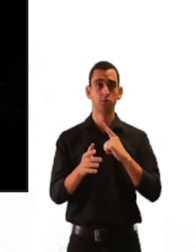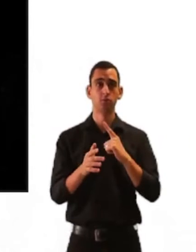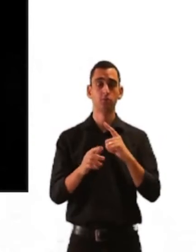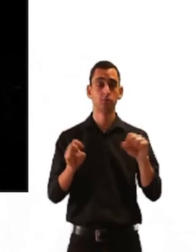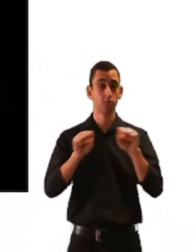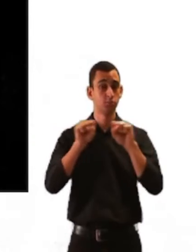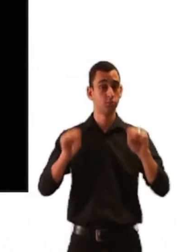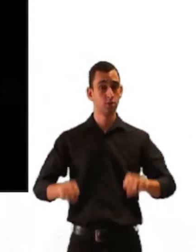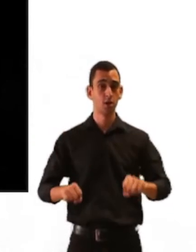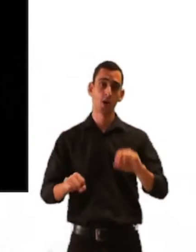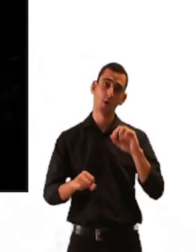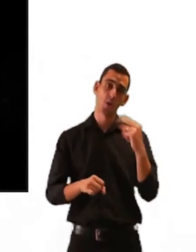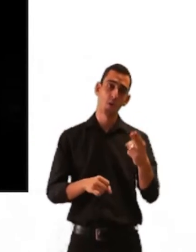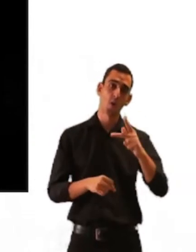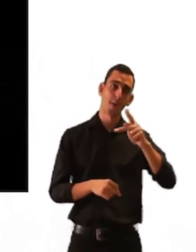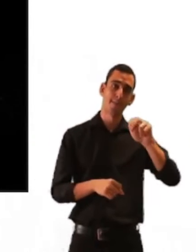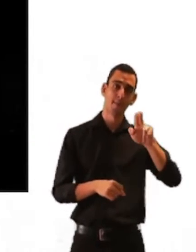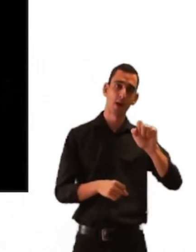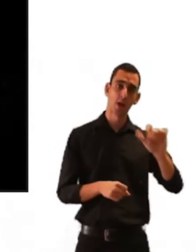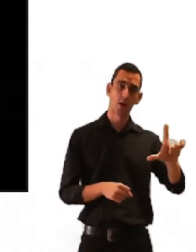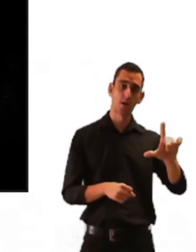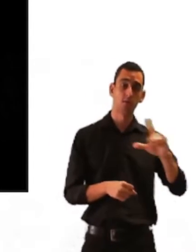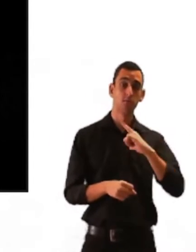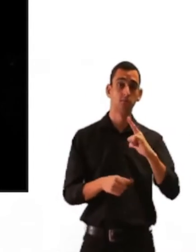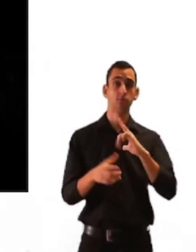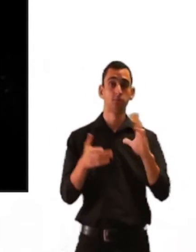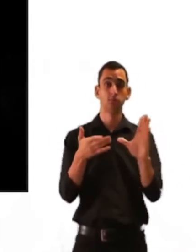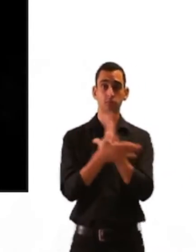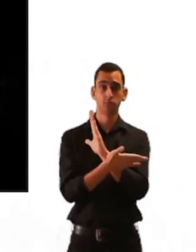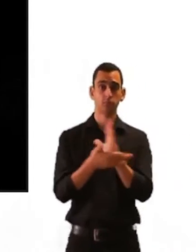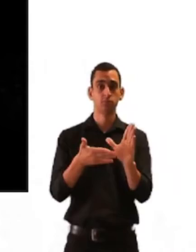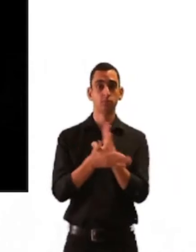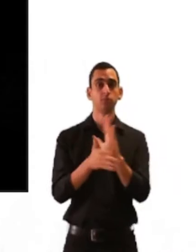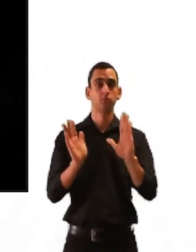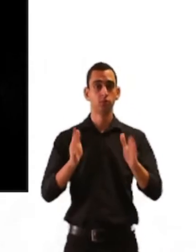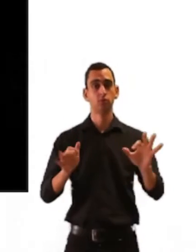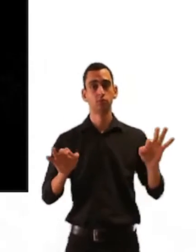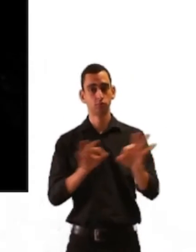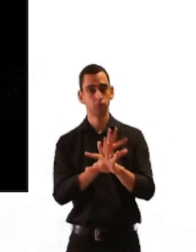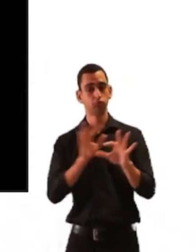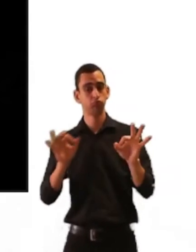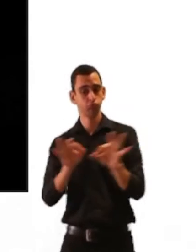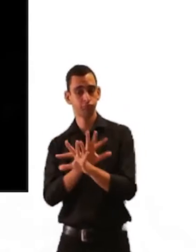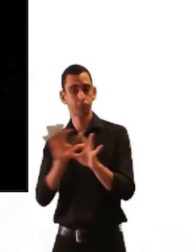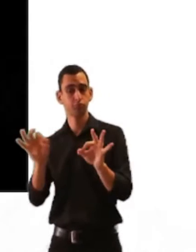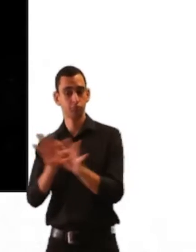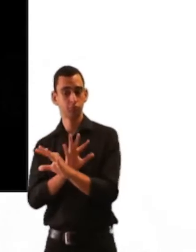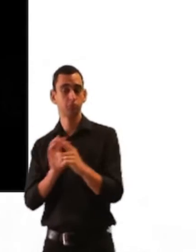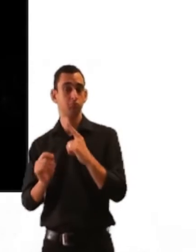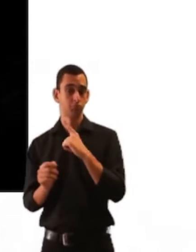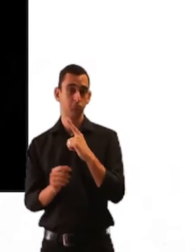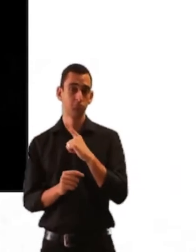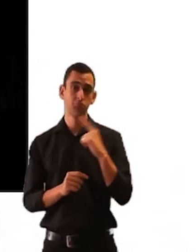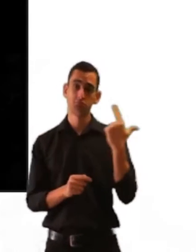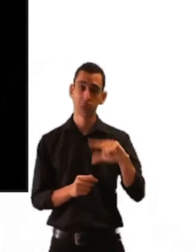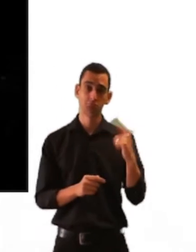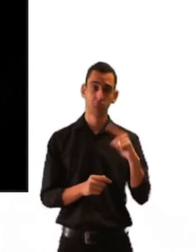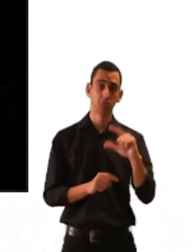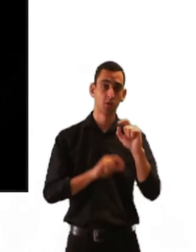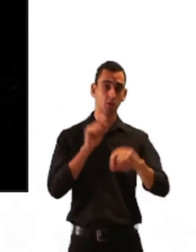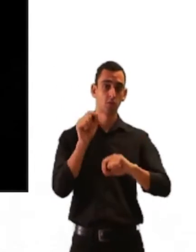próprio lá no direito penal tem aquela ideia dos atos preparatórios, né? Que é aquilo que ele ainda não externou, aquilo que ainda não